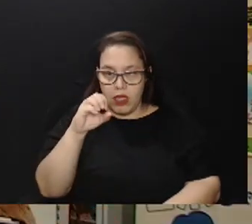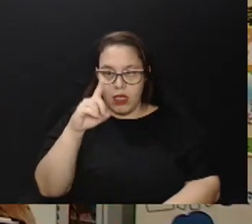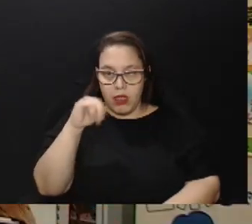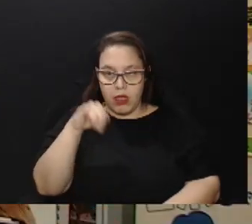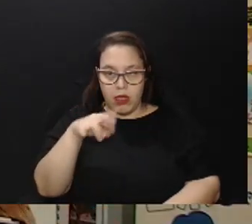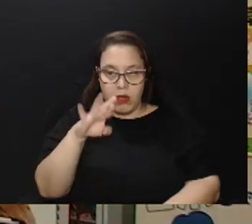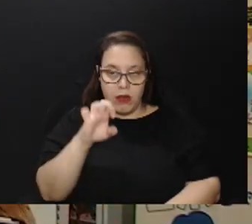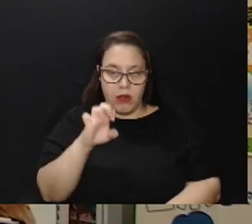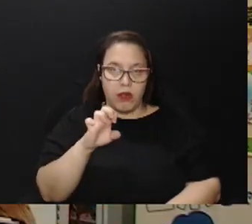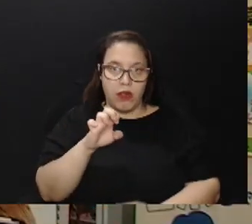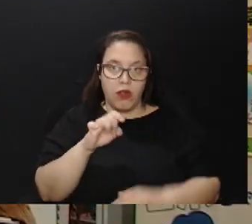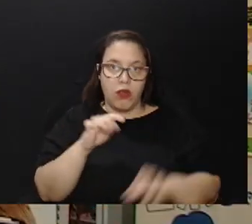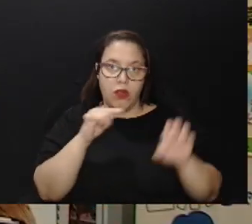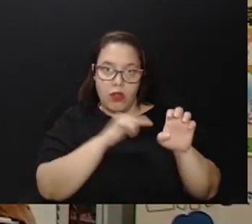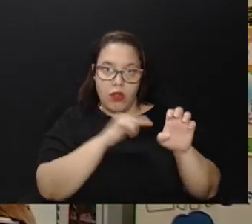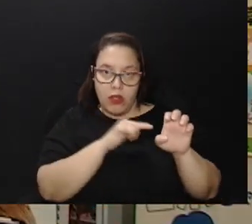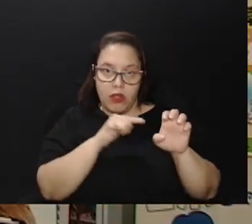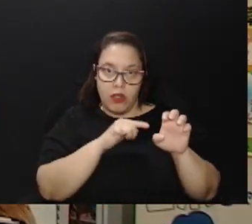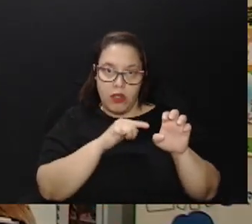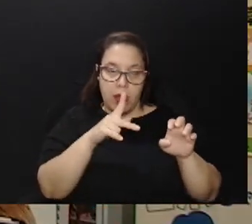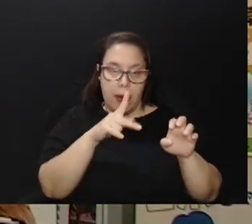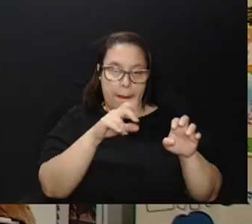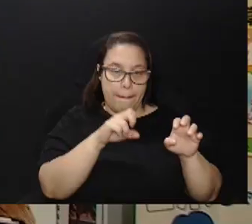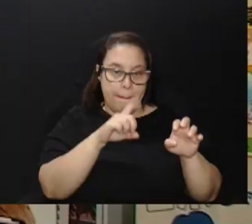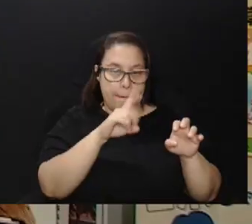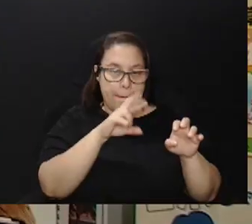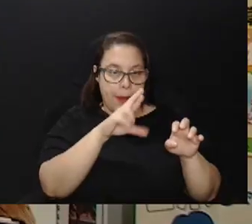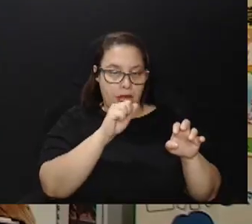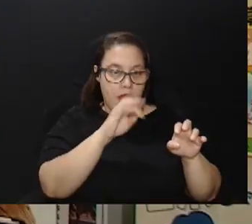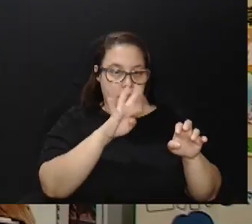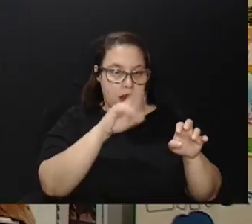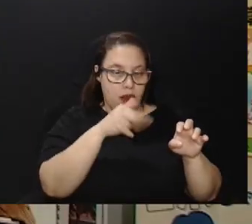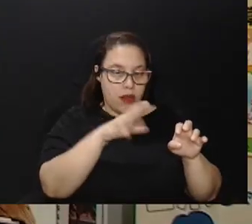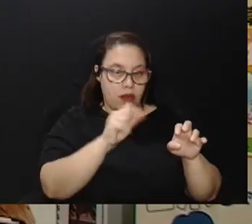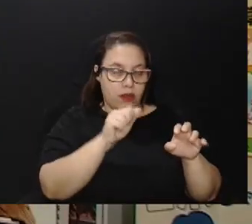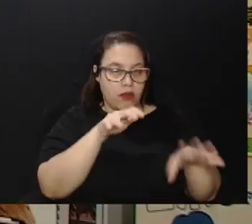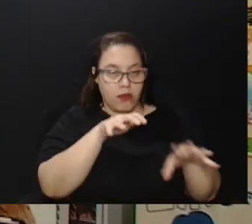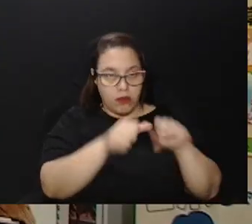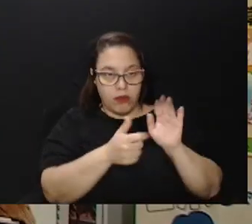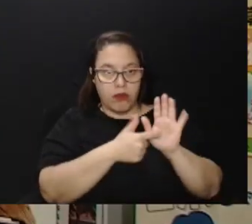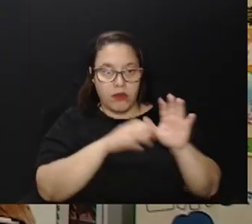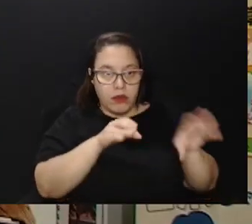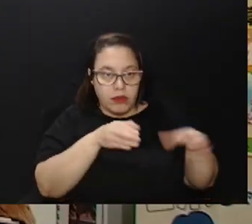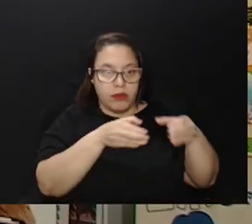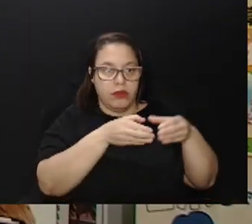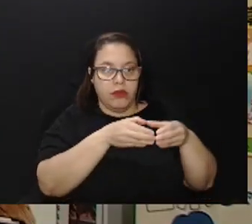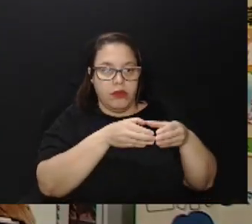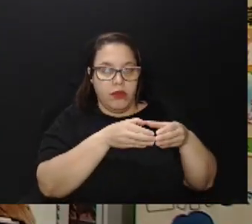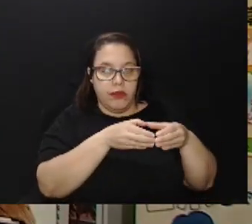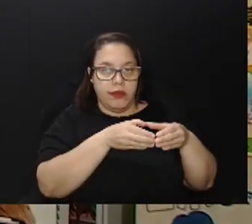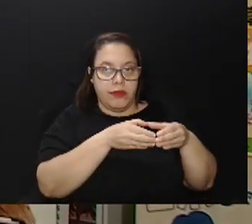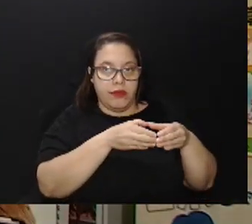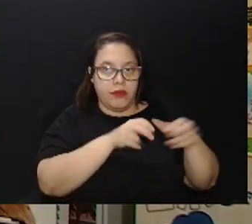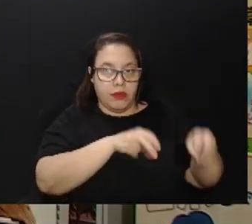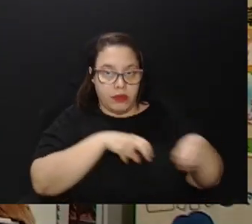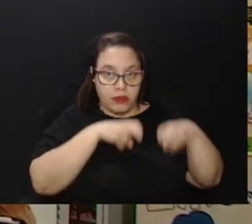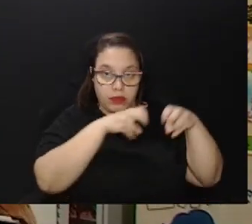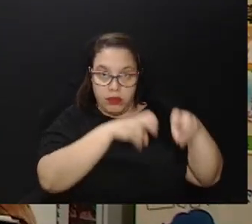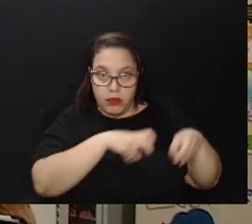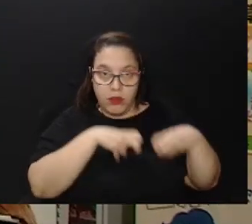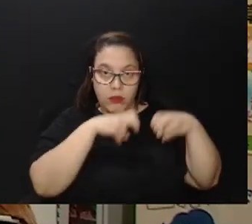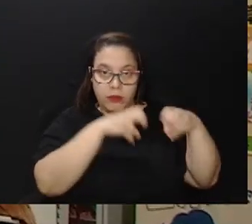esquerdo. Tem a Pedra Branca também, que formou uma comunidade de lavradores e que eles